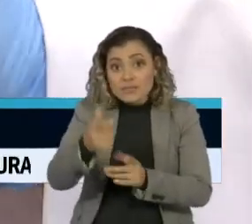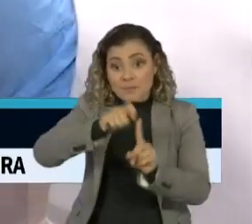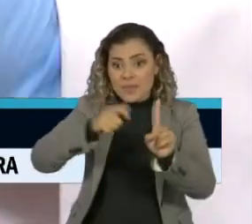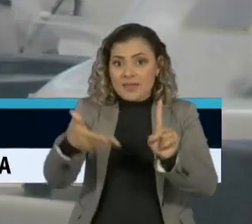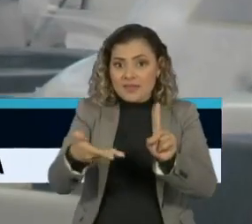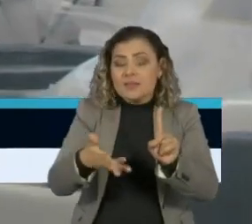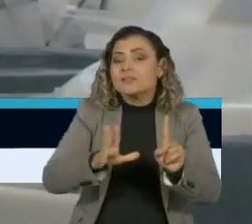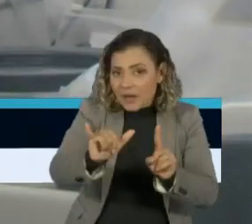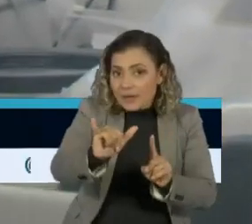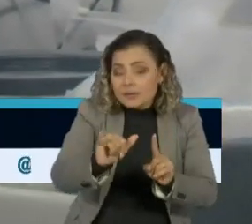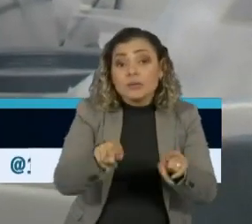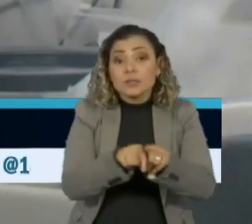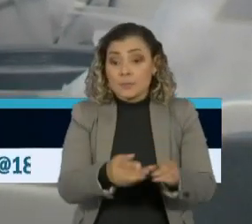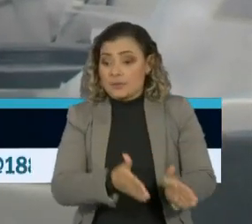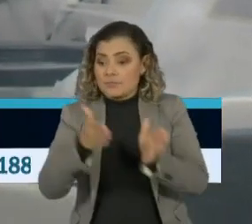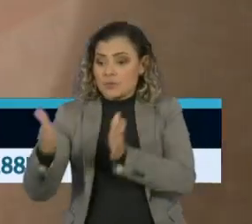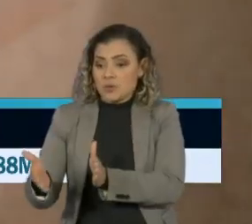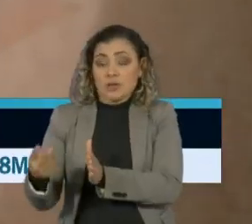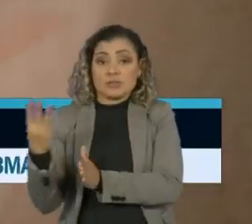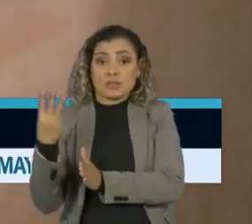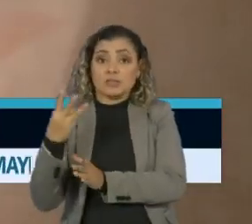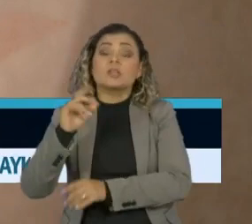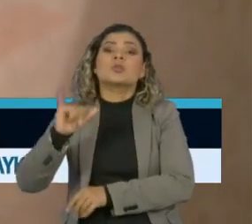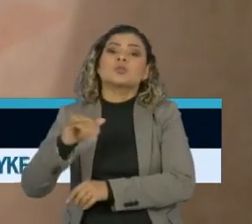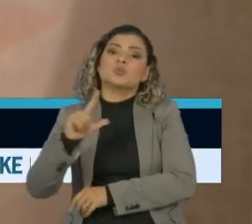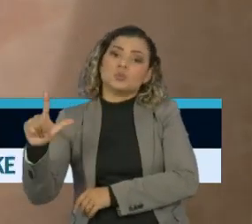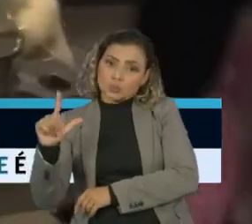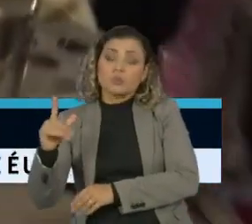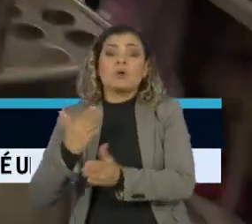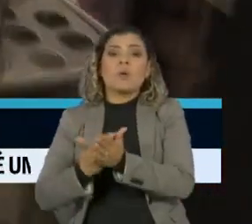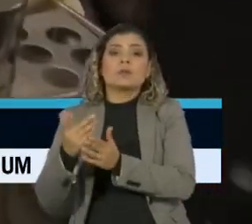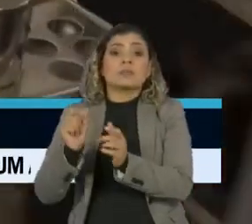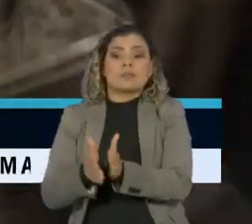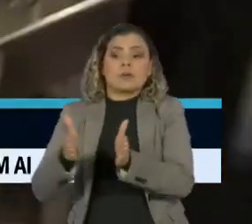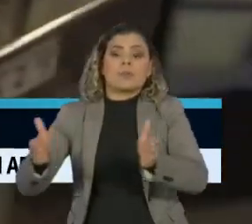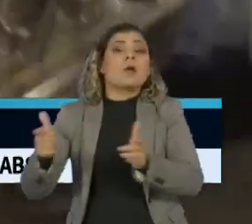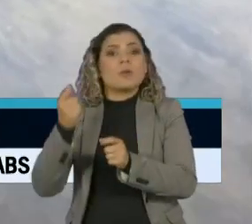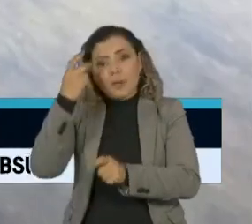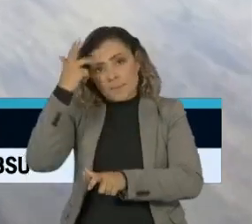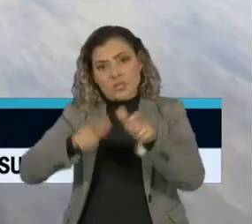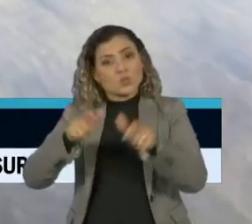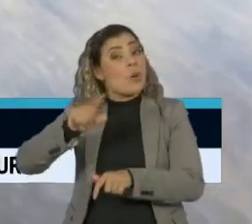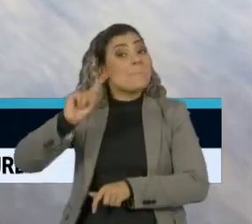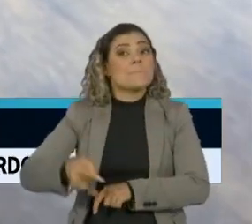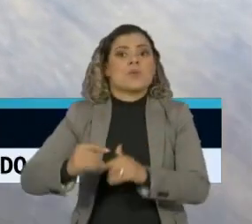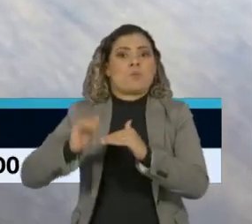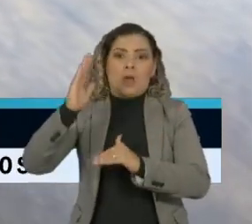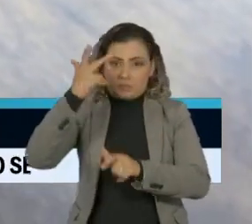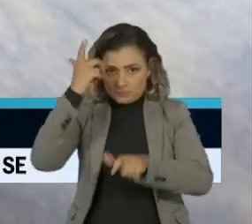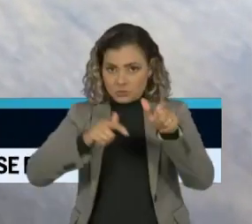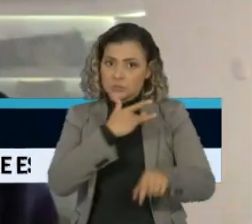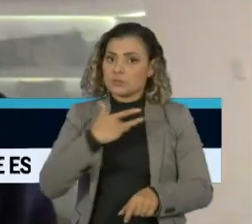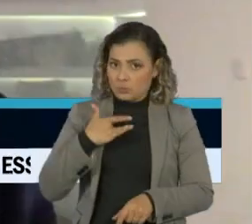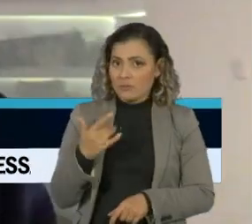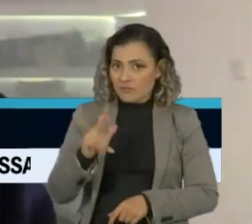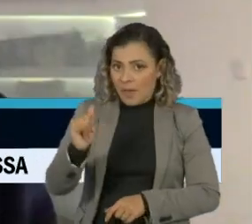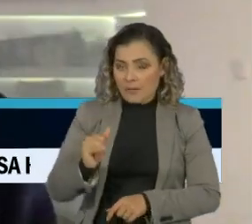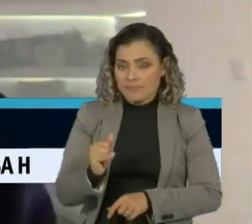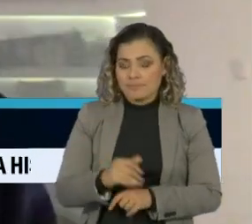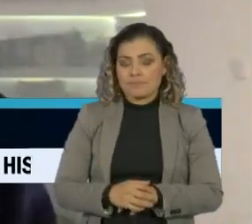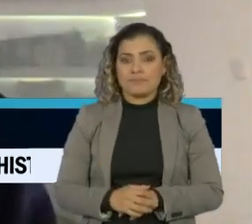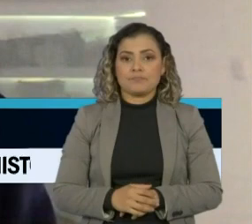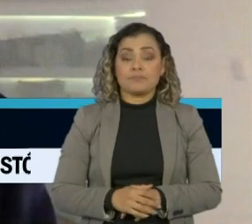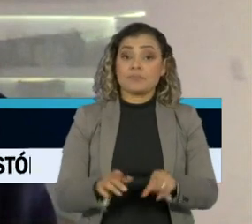já a terceira fase prevista para julho será mais ampla e contará com a participação de milhares de pessoas saudáveis a